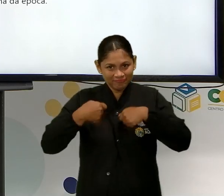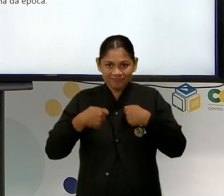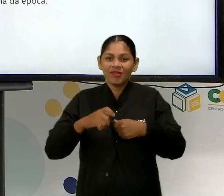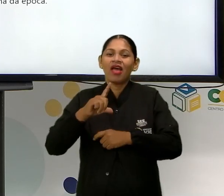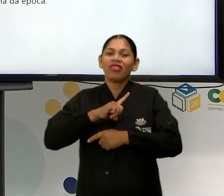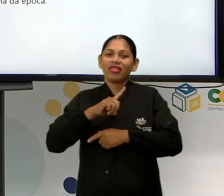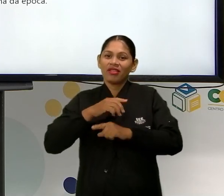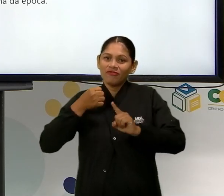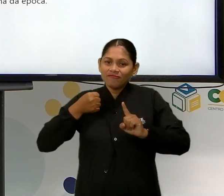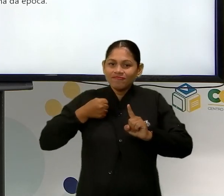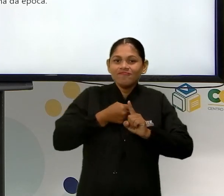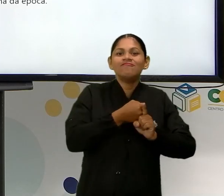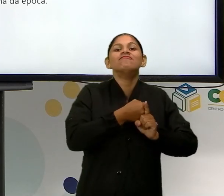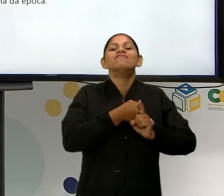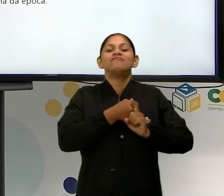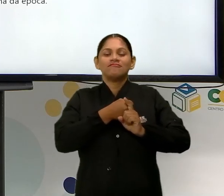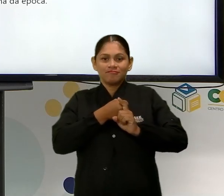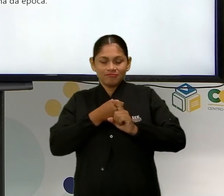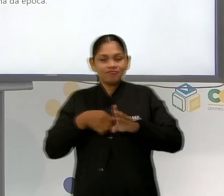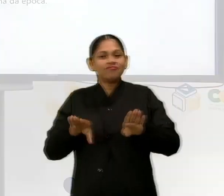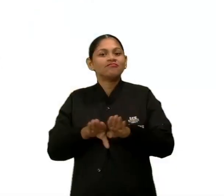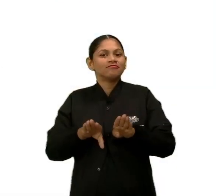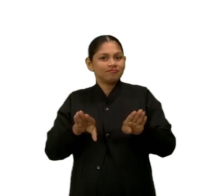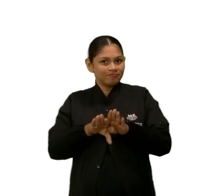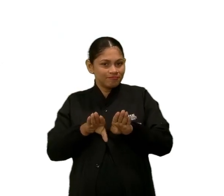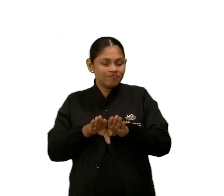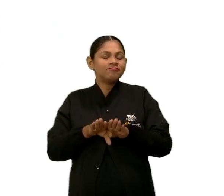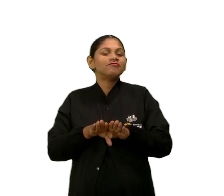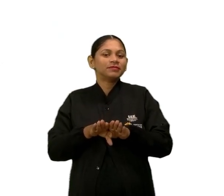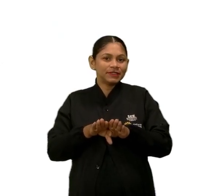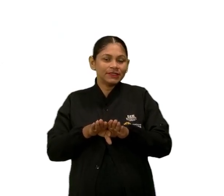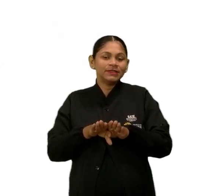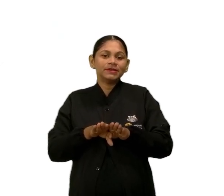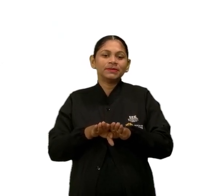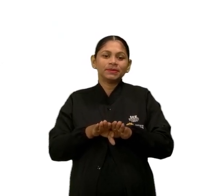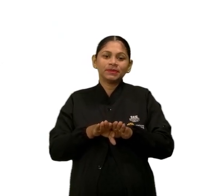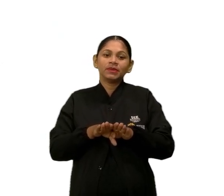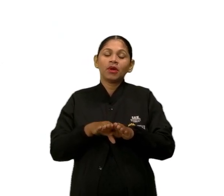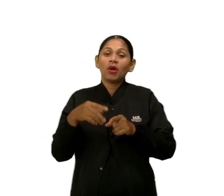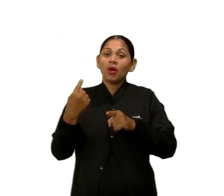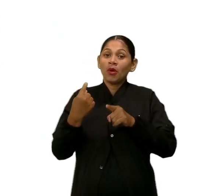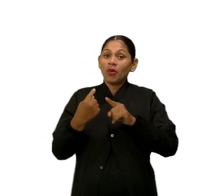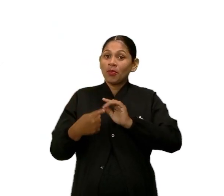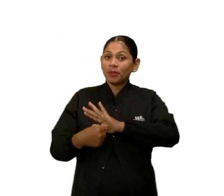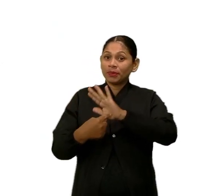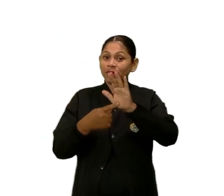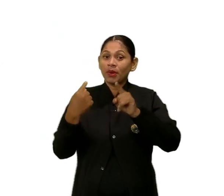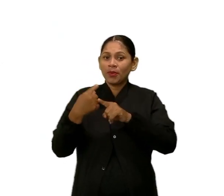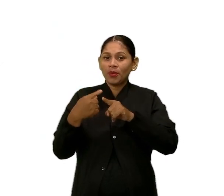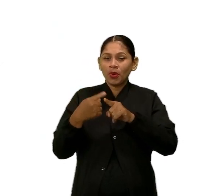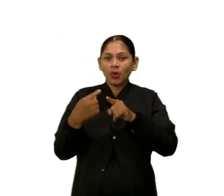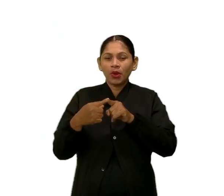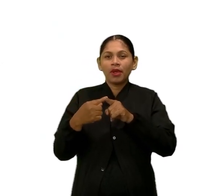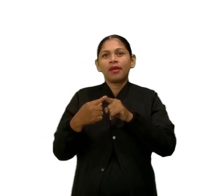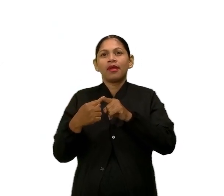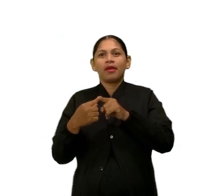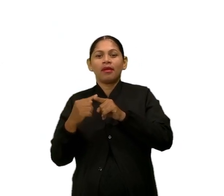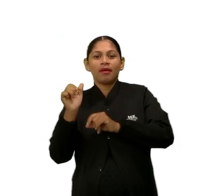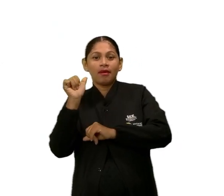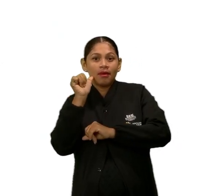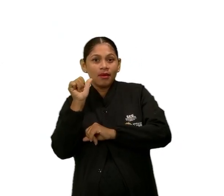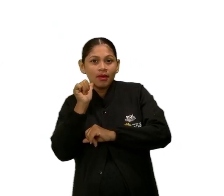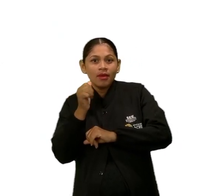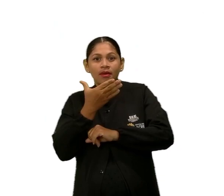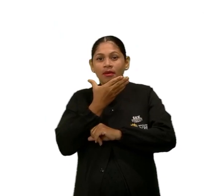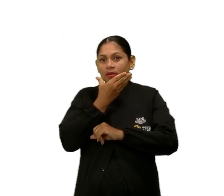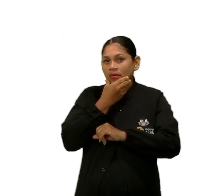impactos, e eu gostaria de trazer aqui para vocês esses impactos, porque atores e atrizes que eram